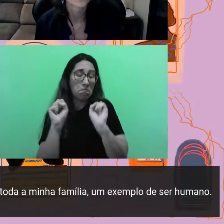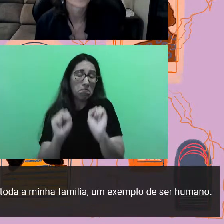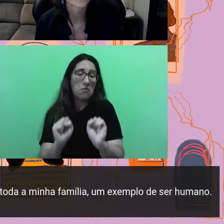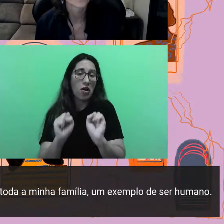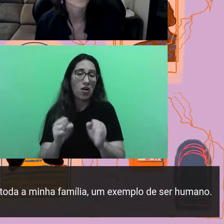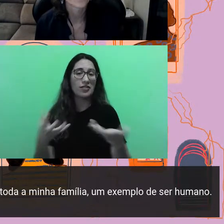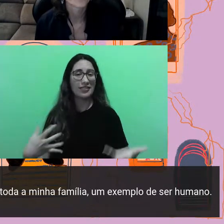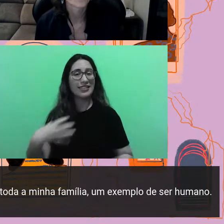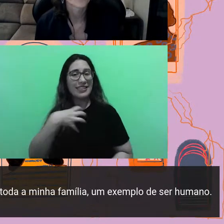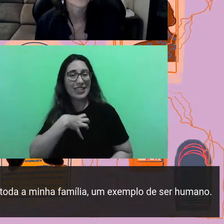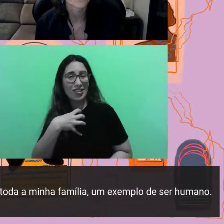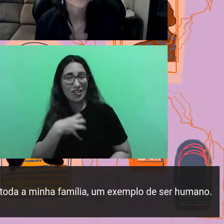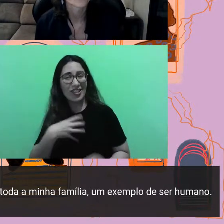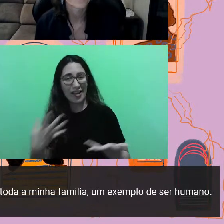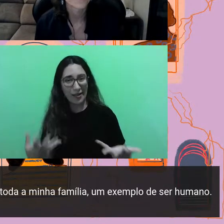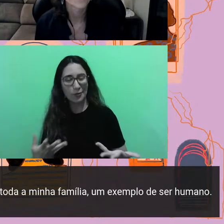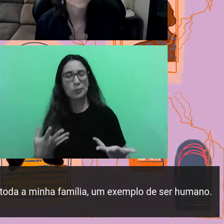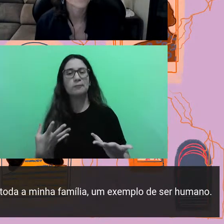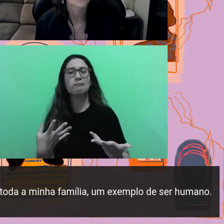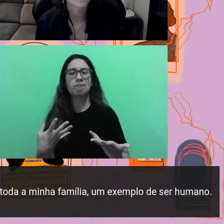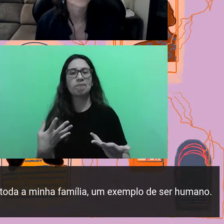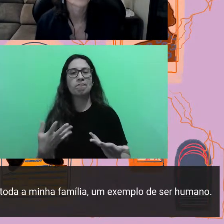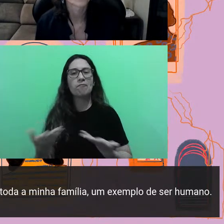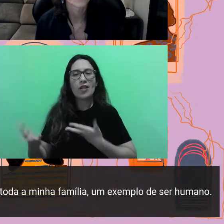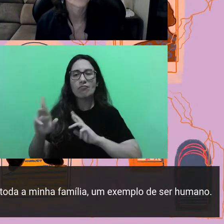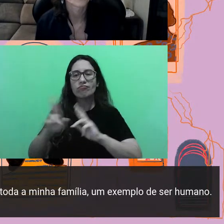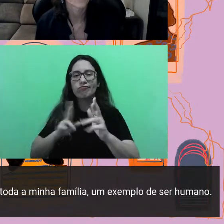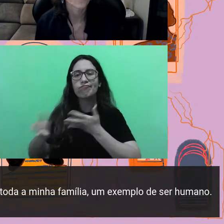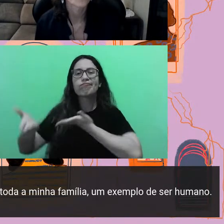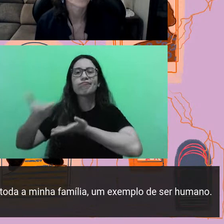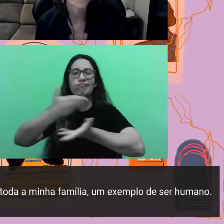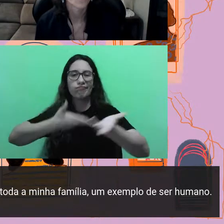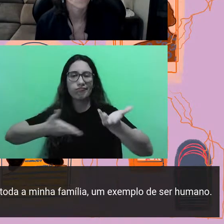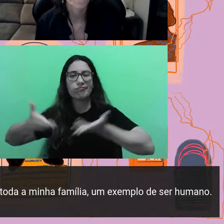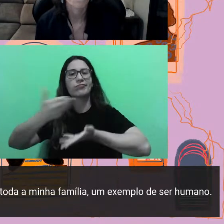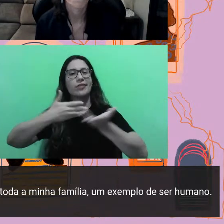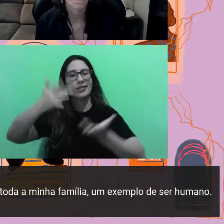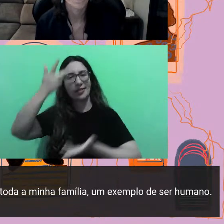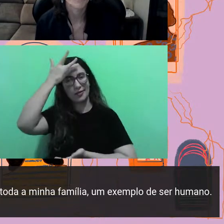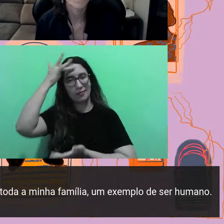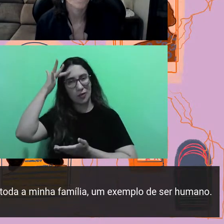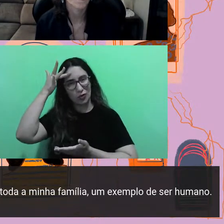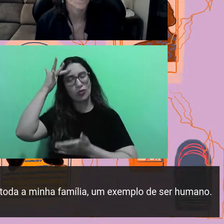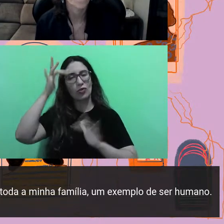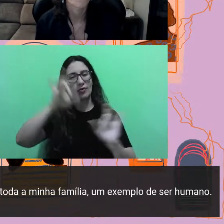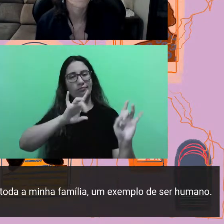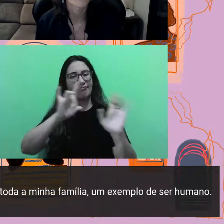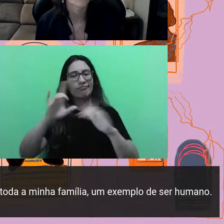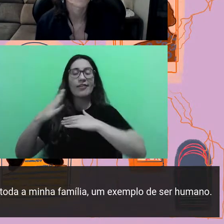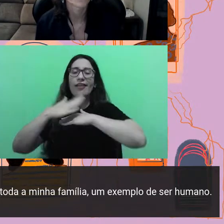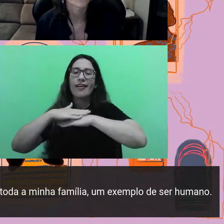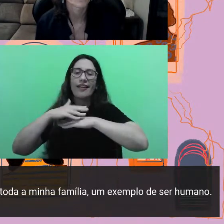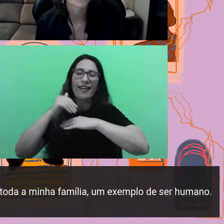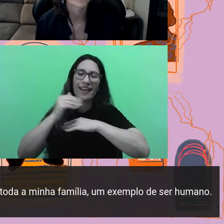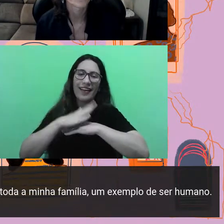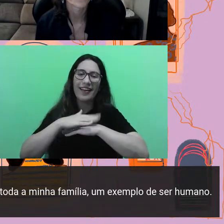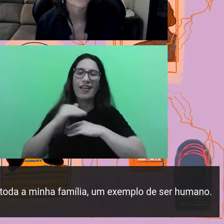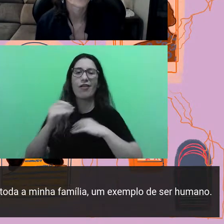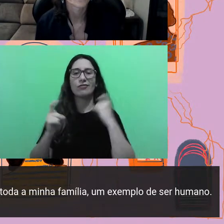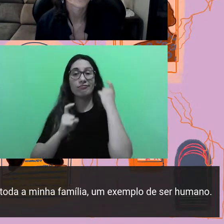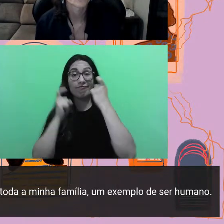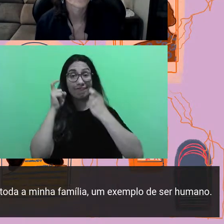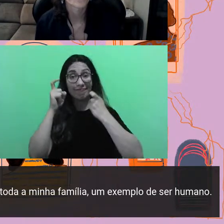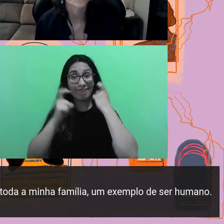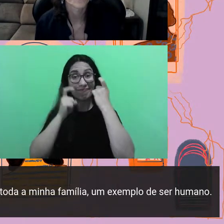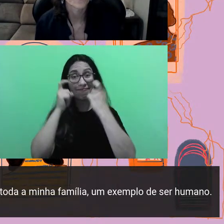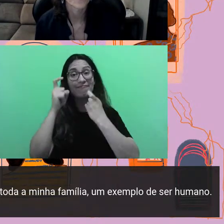dessa forma que, né, que eu lido com as pessoas durante o dia, né? São pessoas carinhosas, que estão preocupadas com,